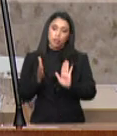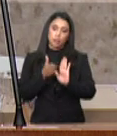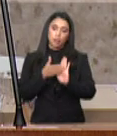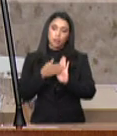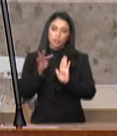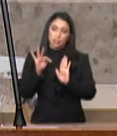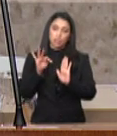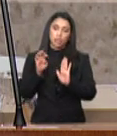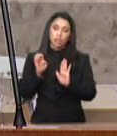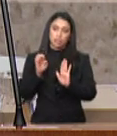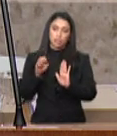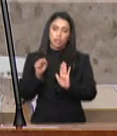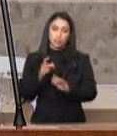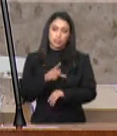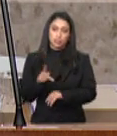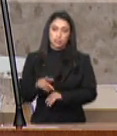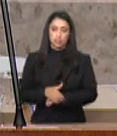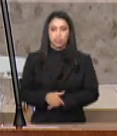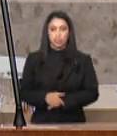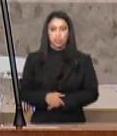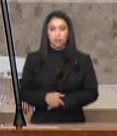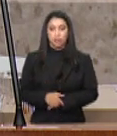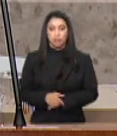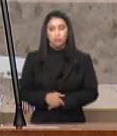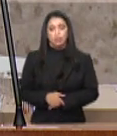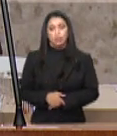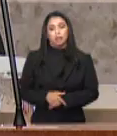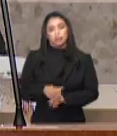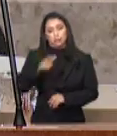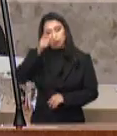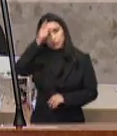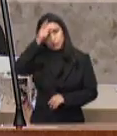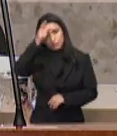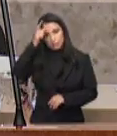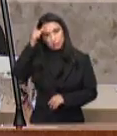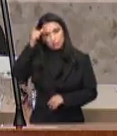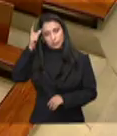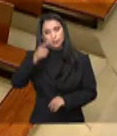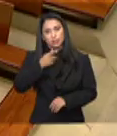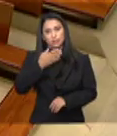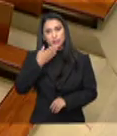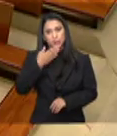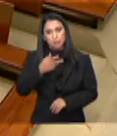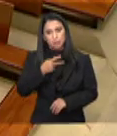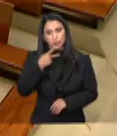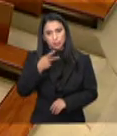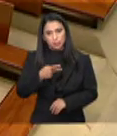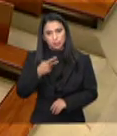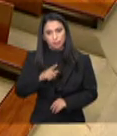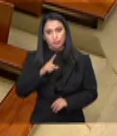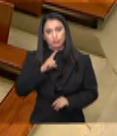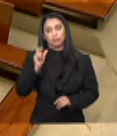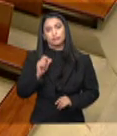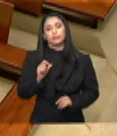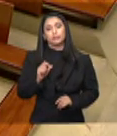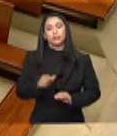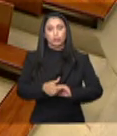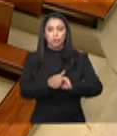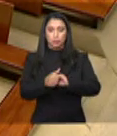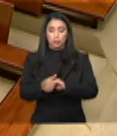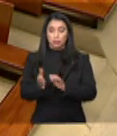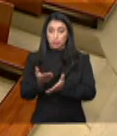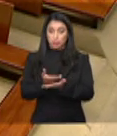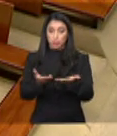presidente. Senhor presidente, peço a palavra. Pois não, ministro. Senhor presidente, renovo meus cumprimentos a todos, e